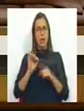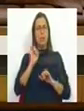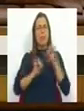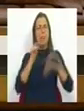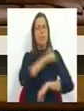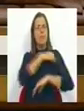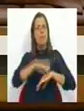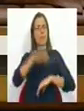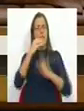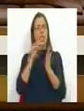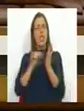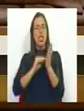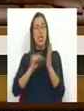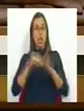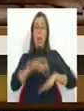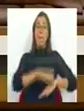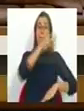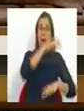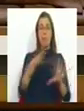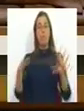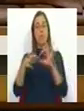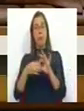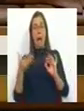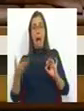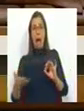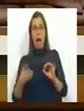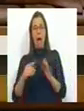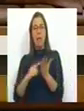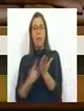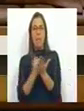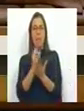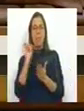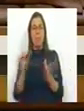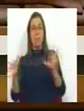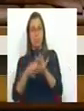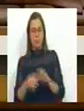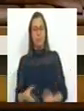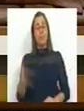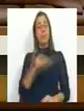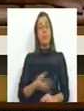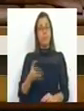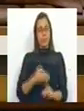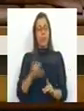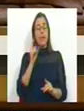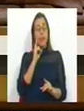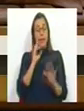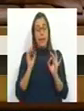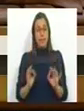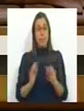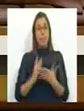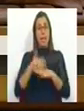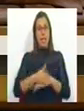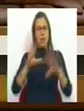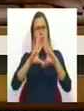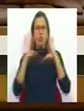predial no registro predial é acompanhada de um suporte cartográfico. Sétimo, garantir o